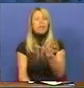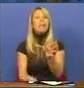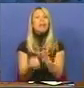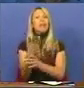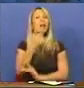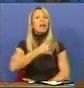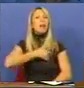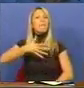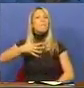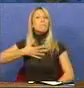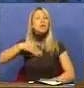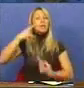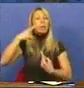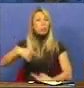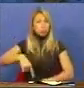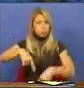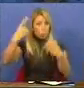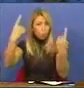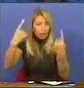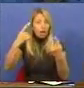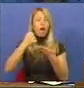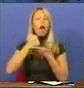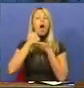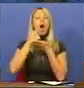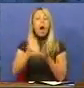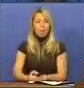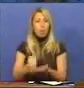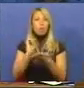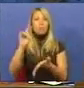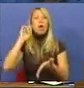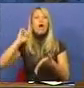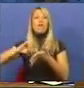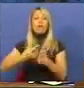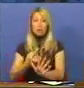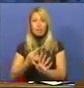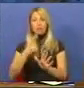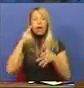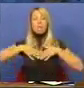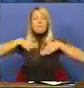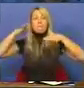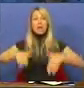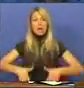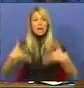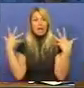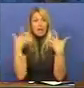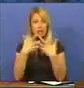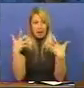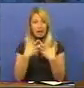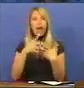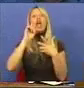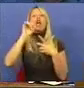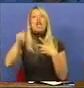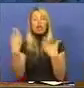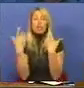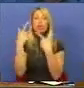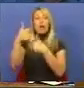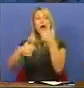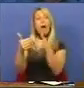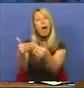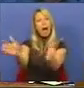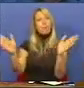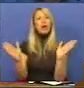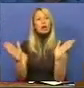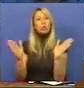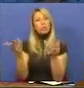pública, suporte fundamental da Marinha de Guerra e aberta para os outros mercados. A empresarialização SA